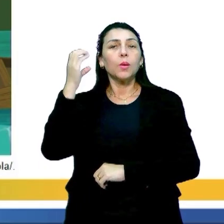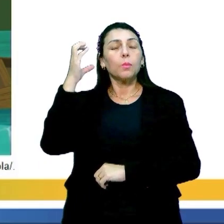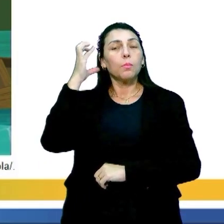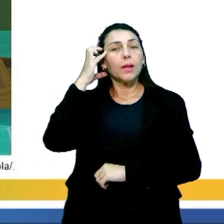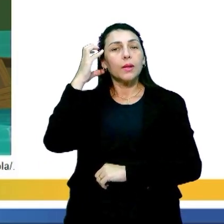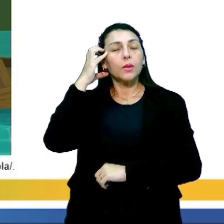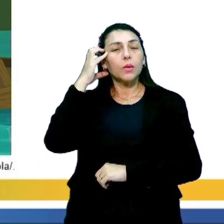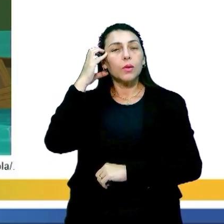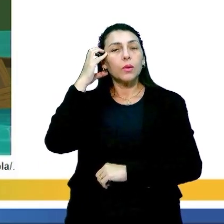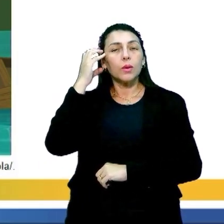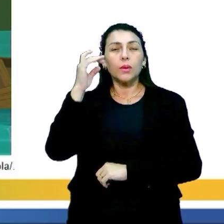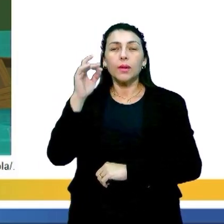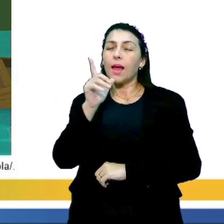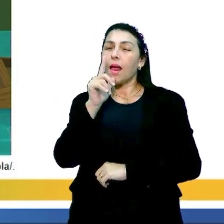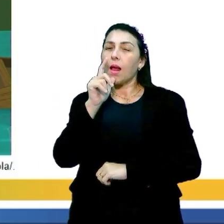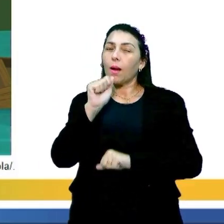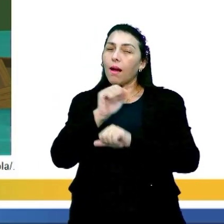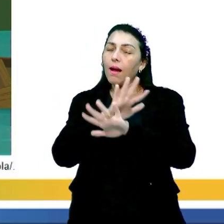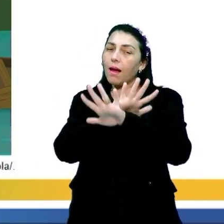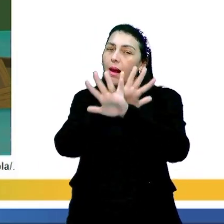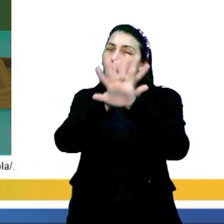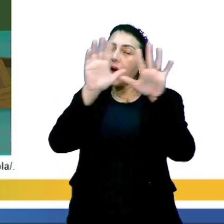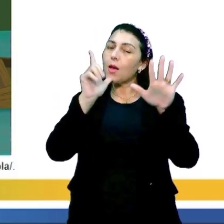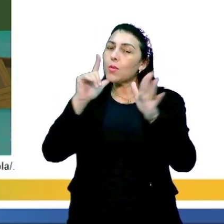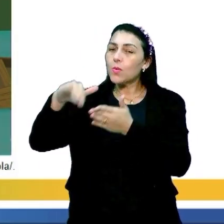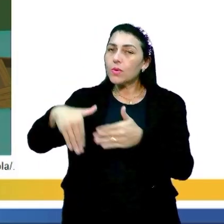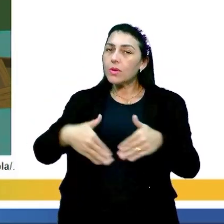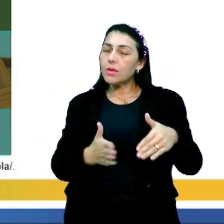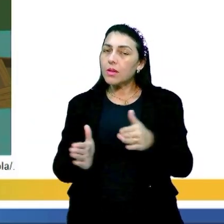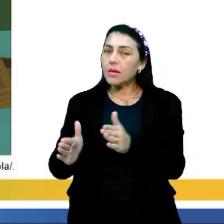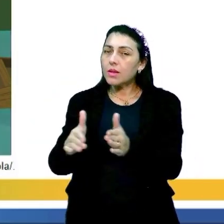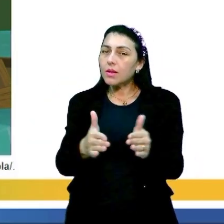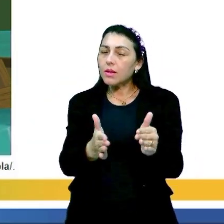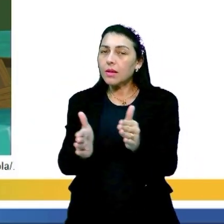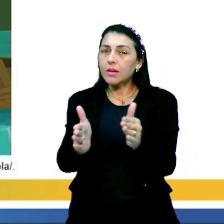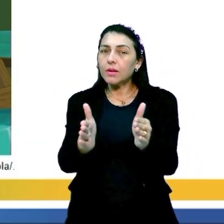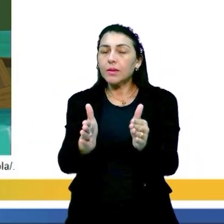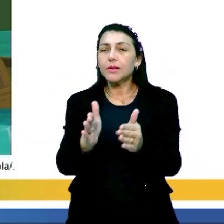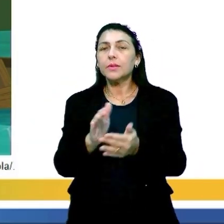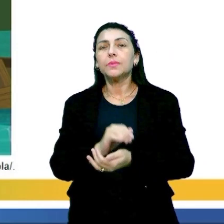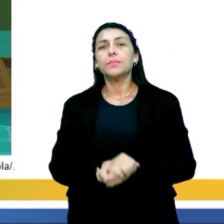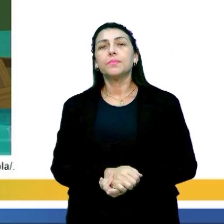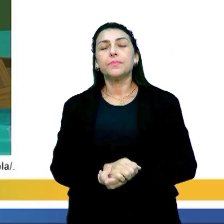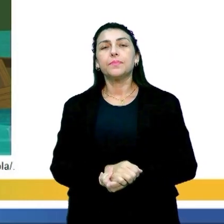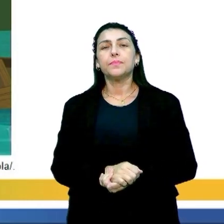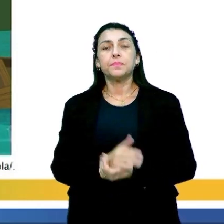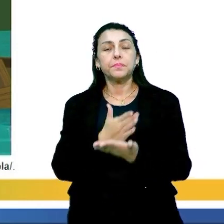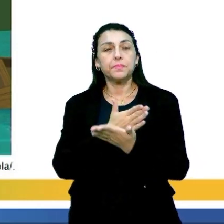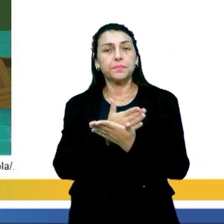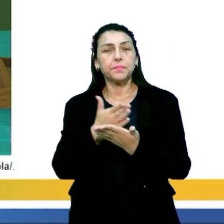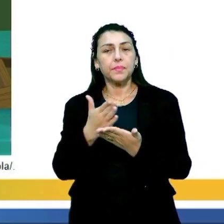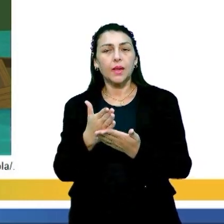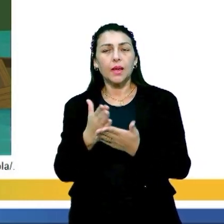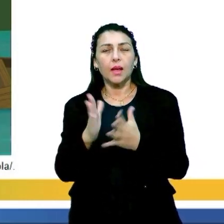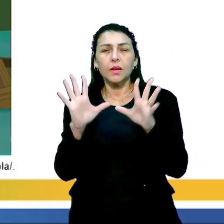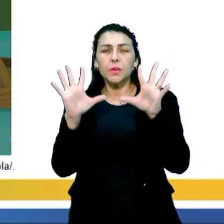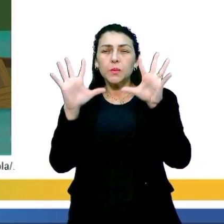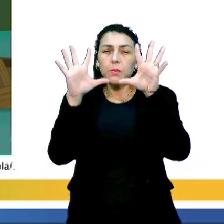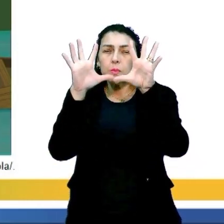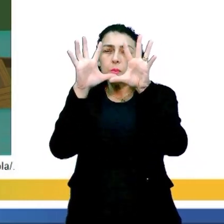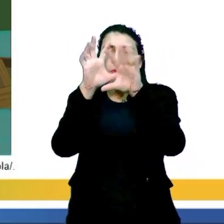a água que é cristalina dos rios, em sua maior parte, elas começaram a ficar